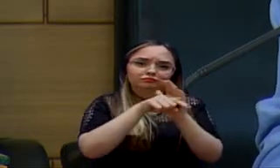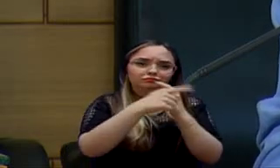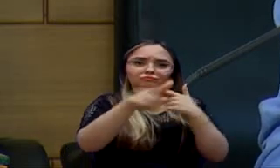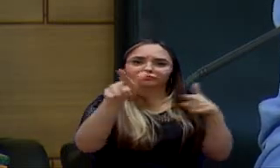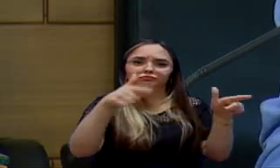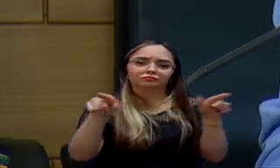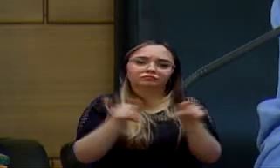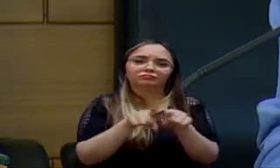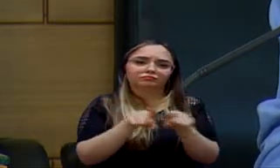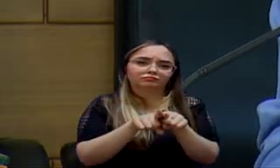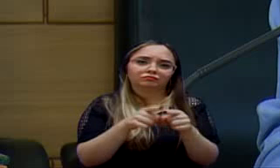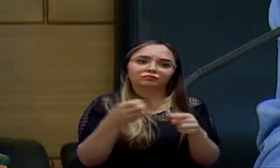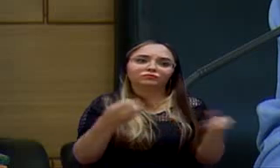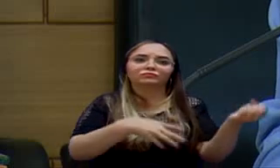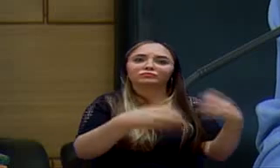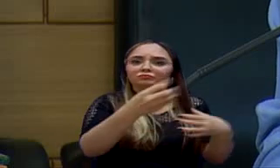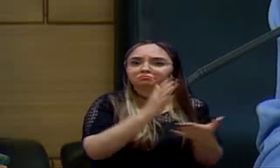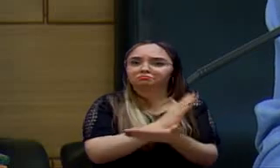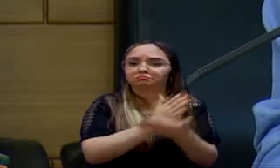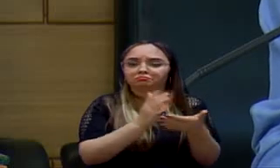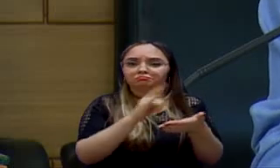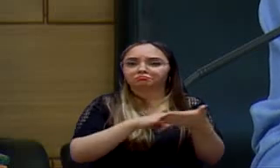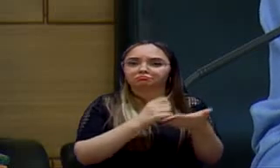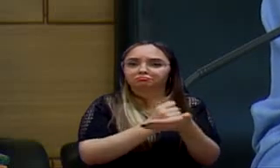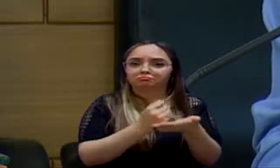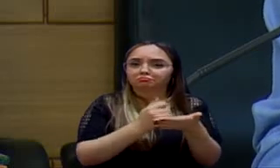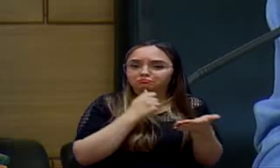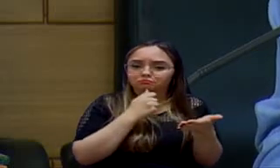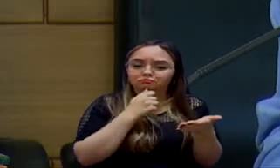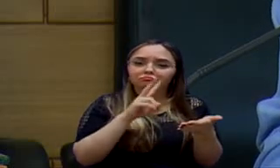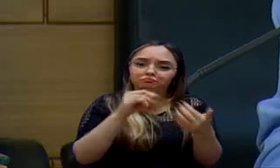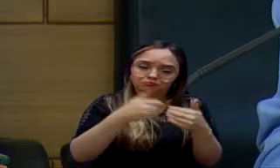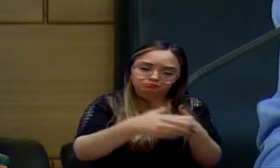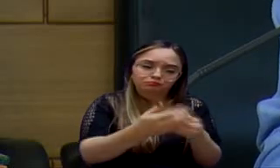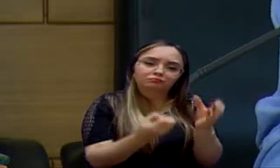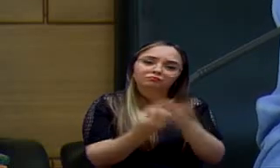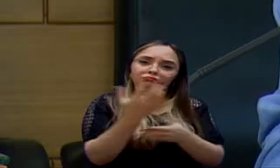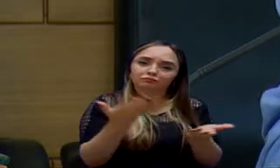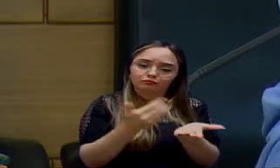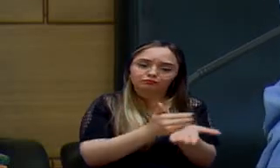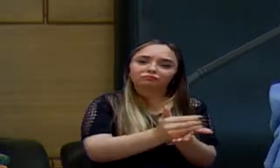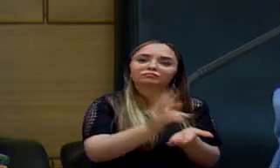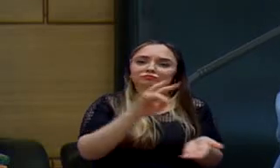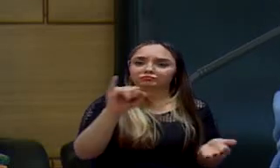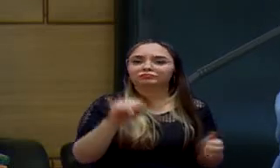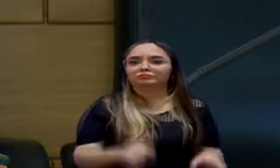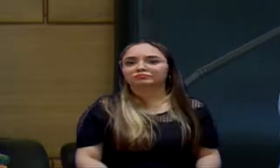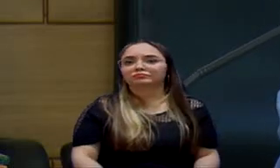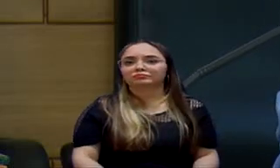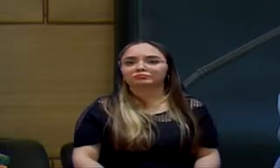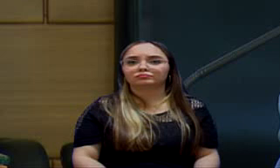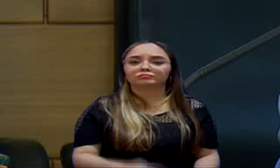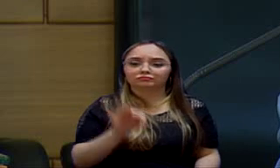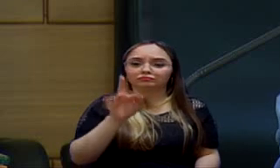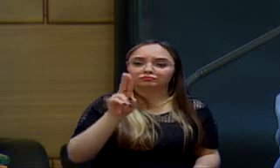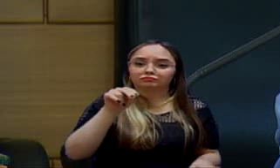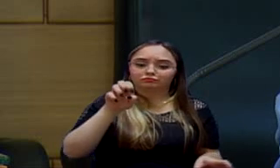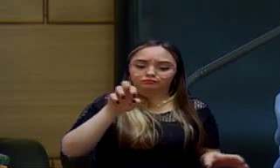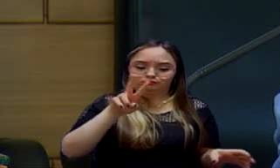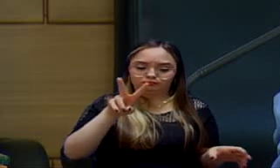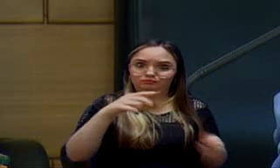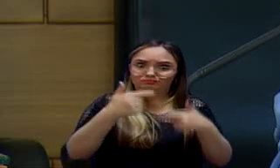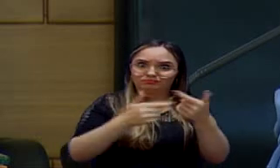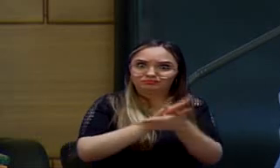inclusive novos que não faziam parte da carteira que passarão a prestar esse serviço então assim a função serve vai ficar sem serviço